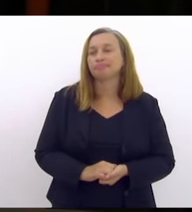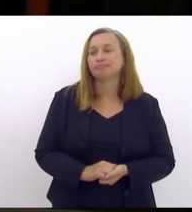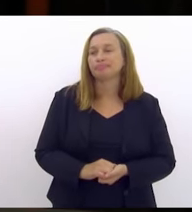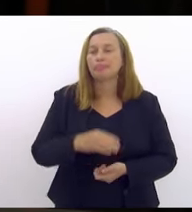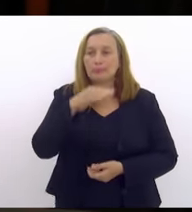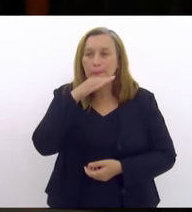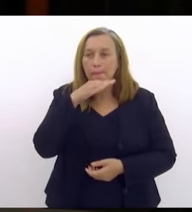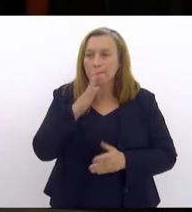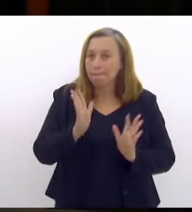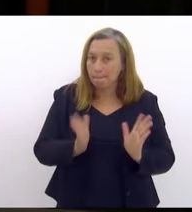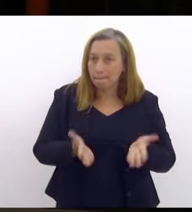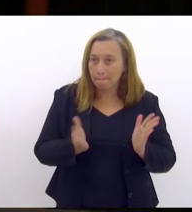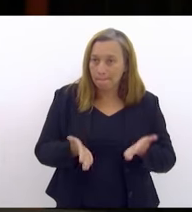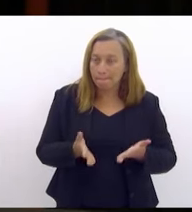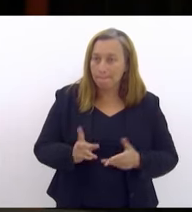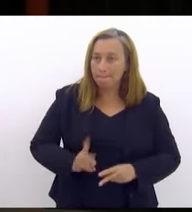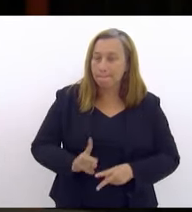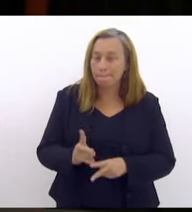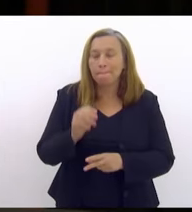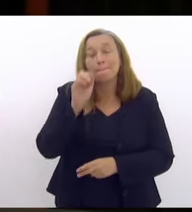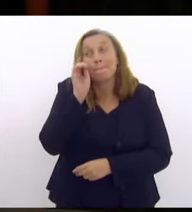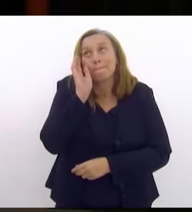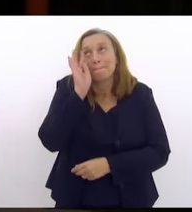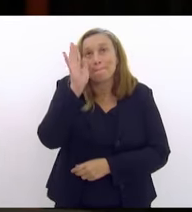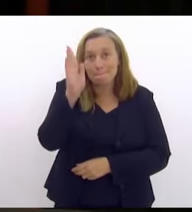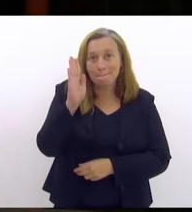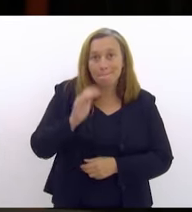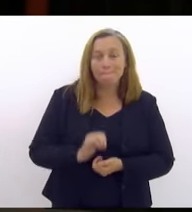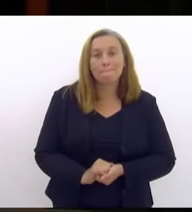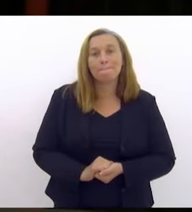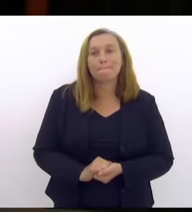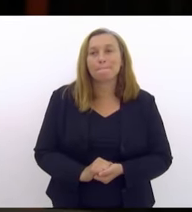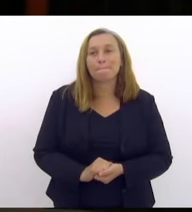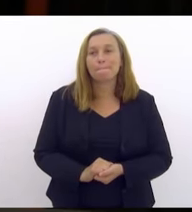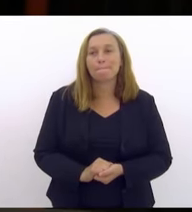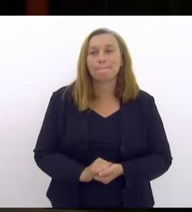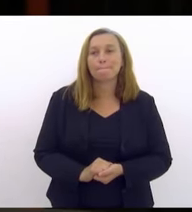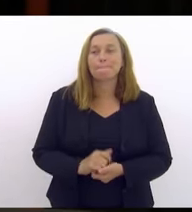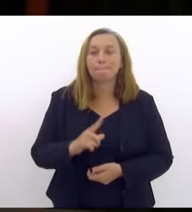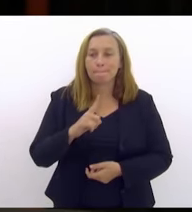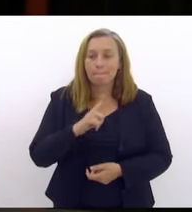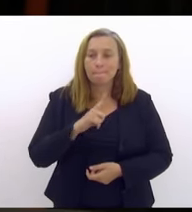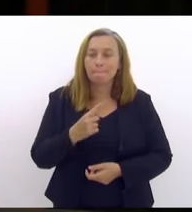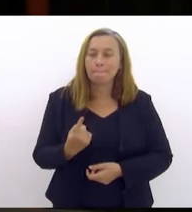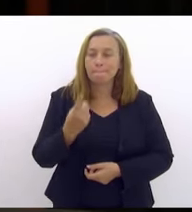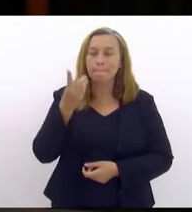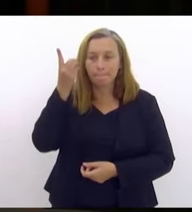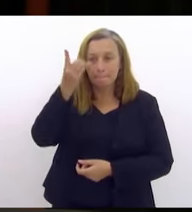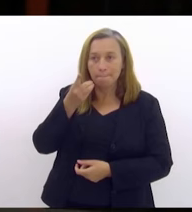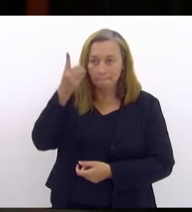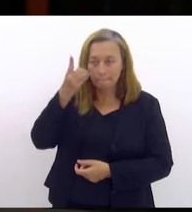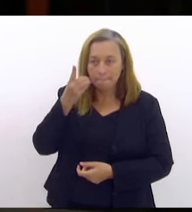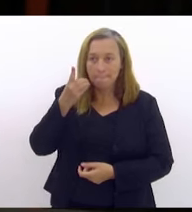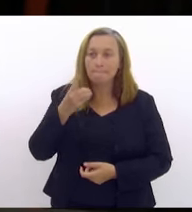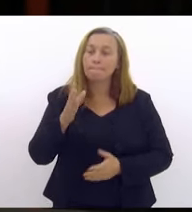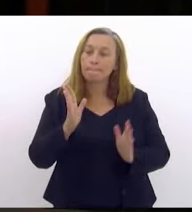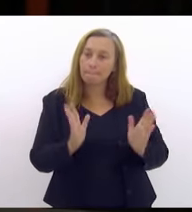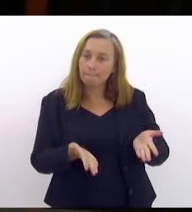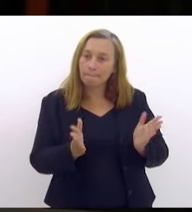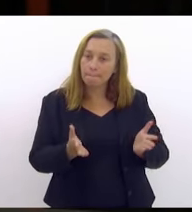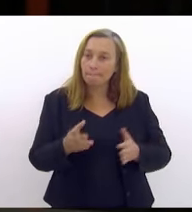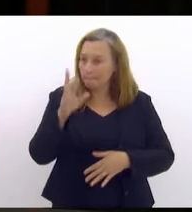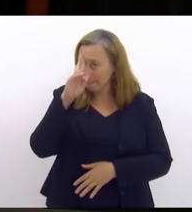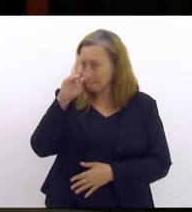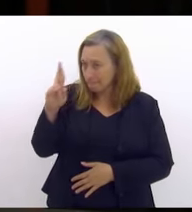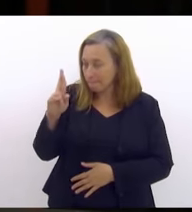Mangaratiba agora, como a gente sempre sonhou, né, de ter um deputado, nós temos um deputado agora, que é o